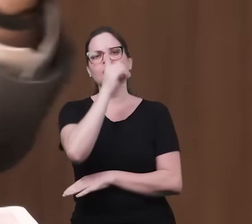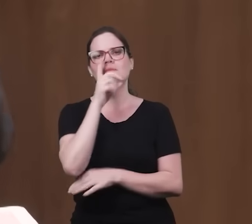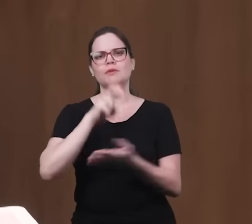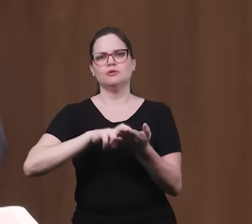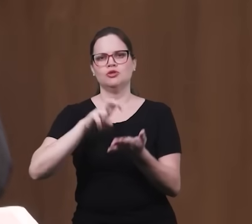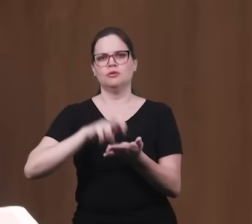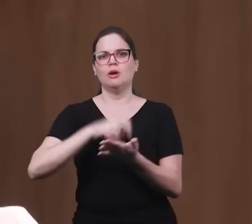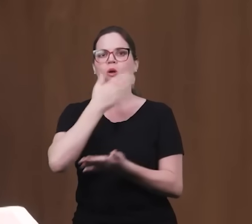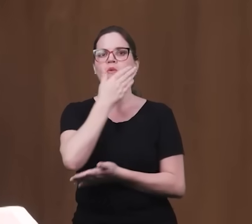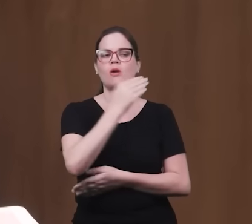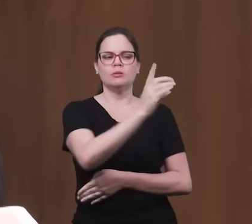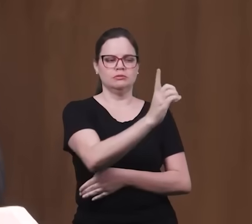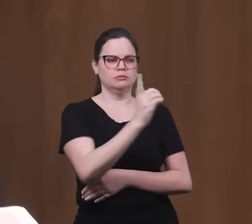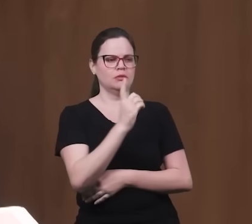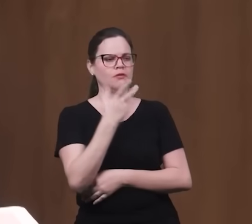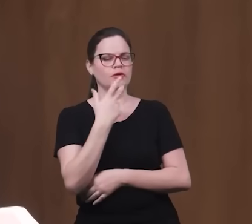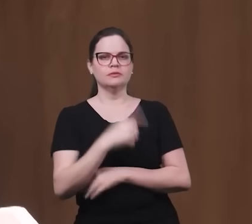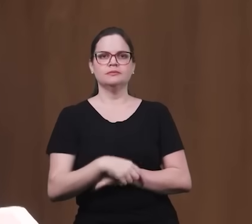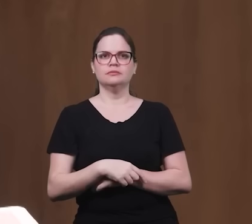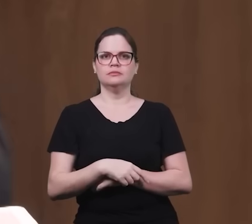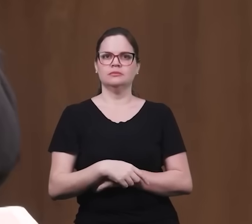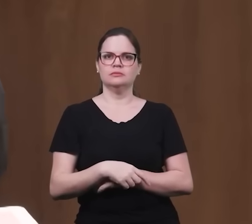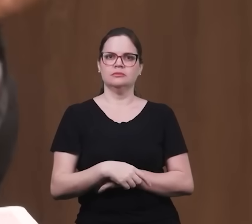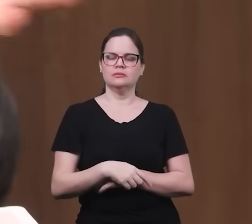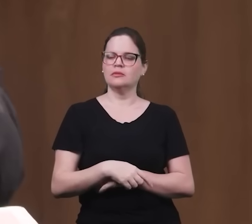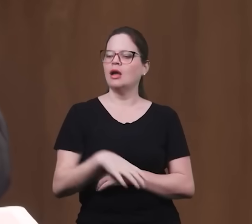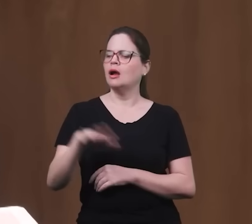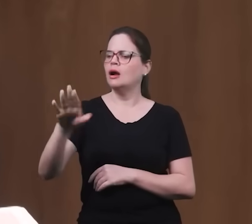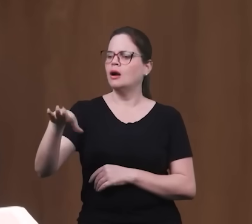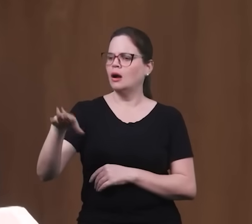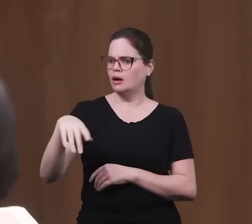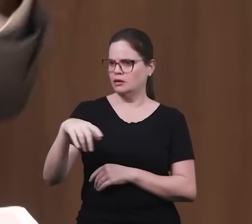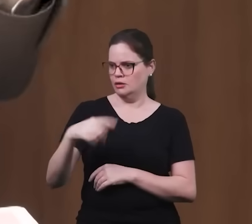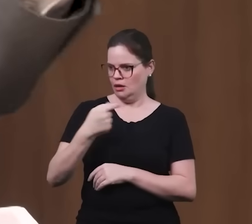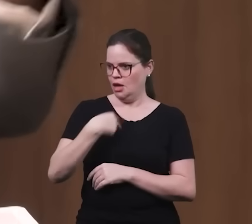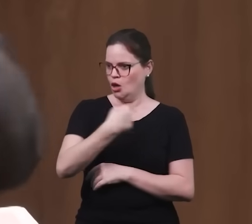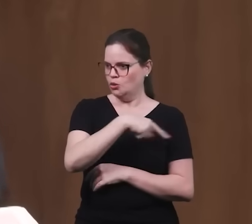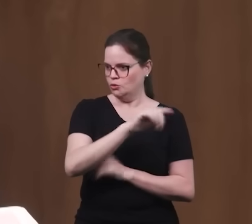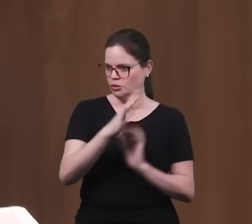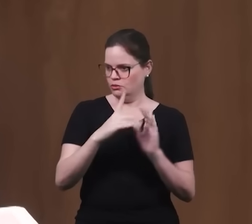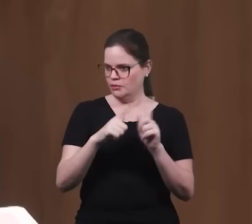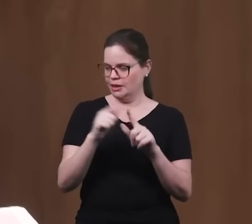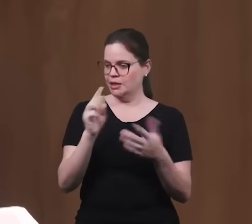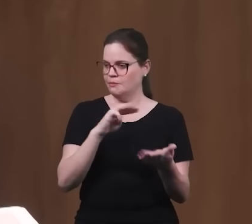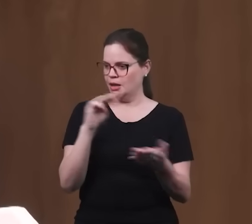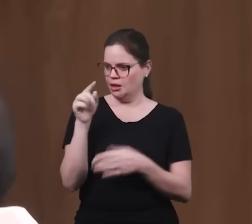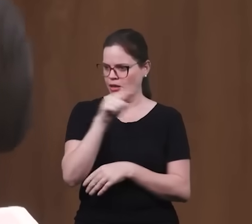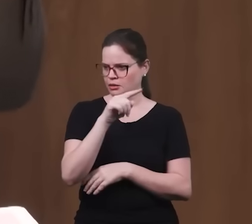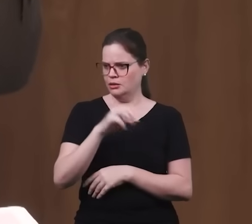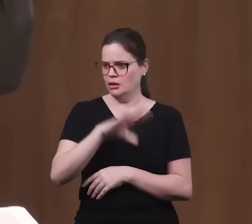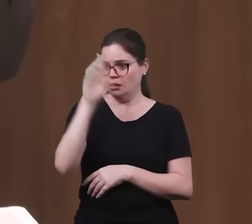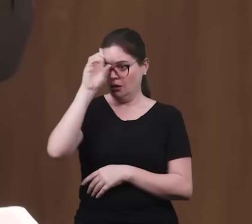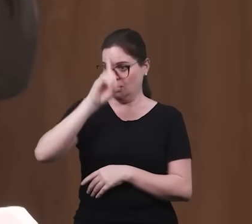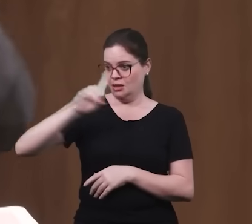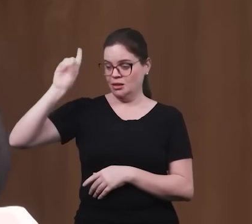rapaz chegou para mim e disse assim: eu estou frequentando a igreja tal, Maranata. Falei: é.